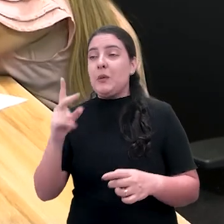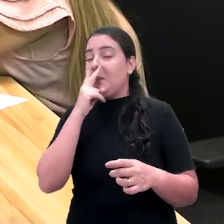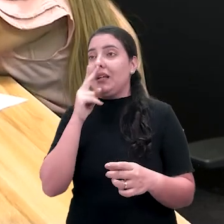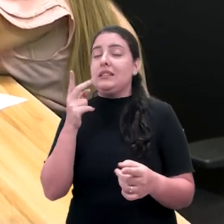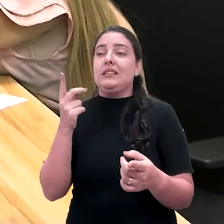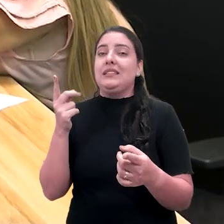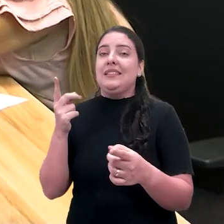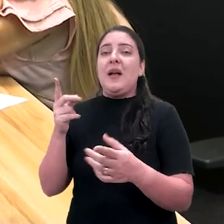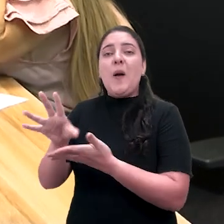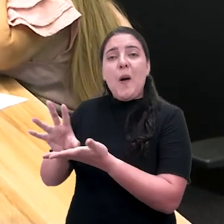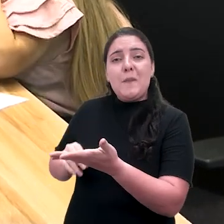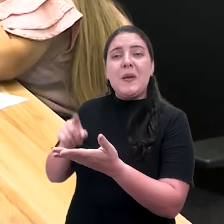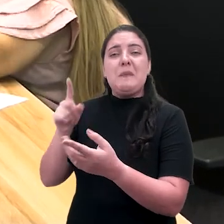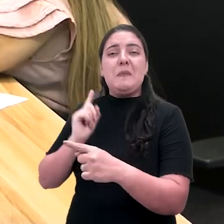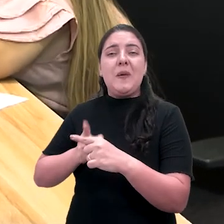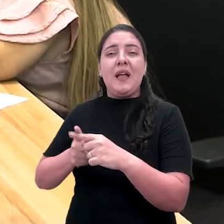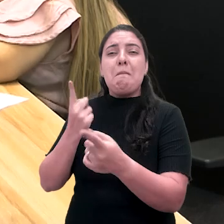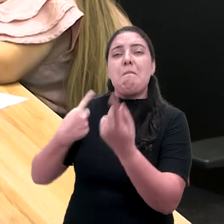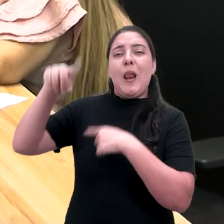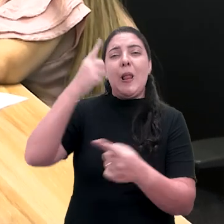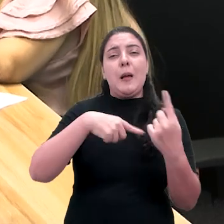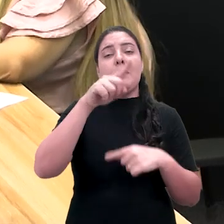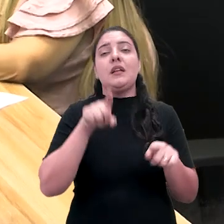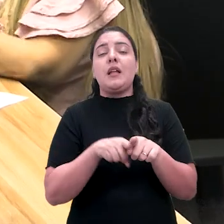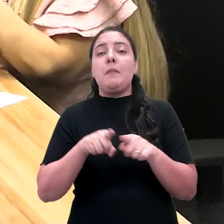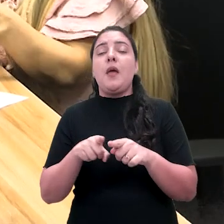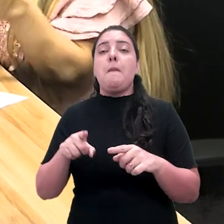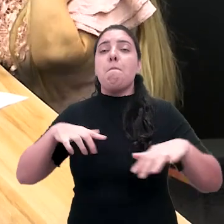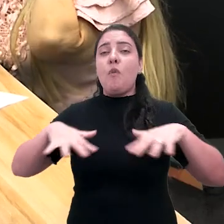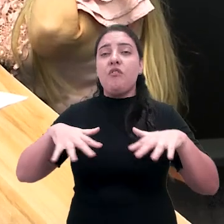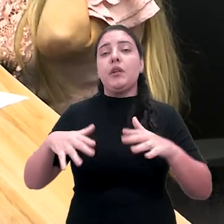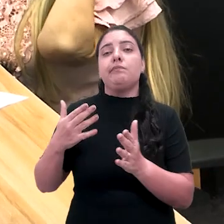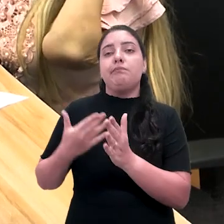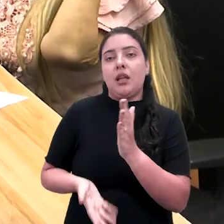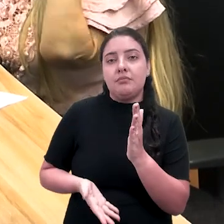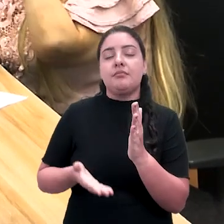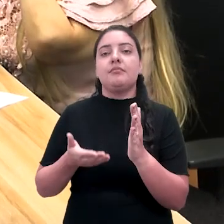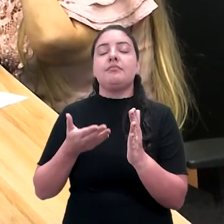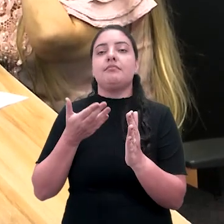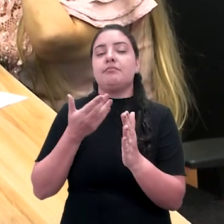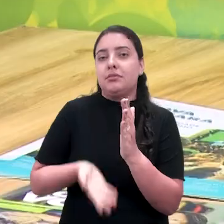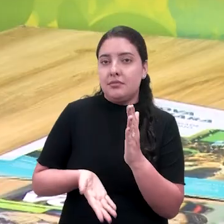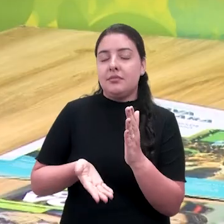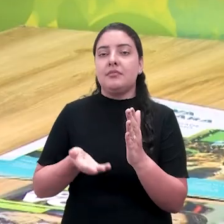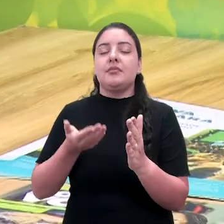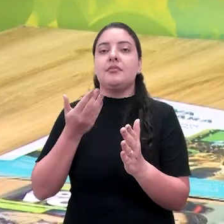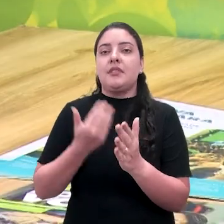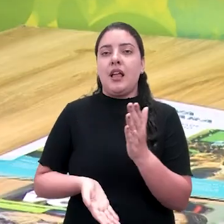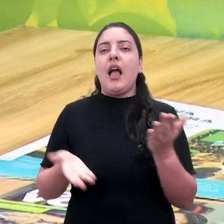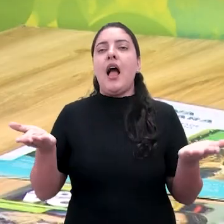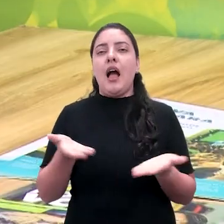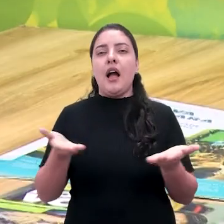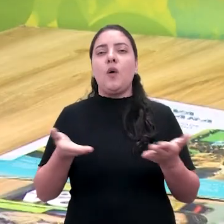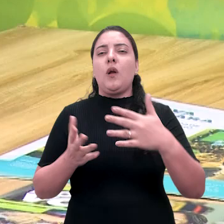assim. Mas, e cada perda também de movimento, Claro, né? claro. Com cada perda de movimento que eu tinha, que agora eu já cheguei